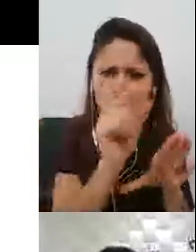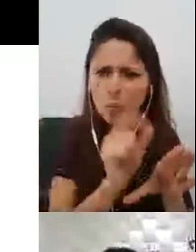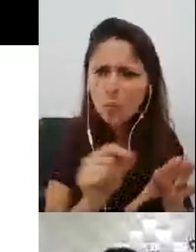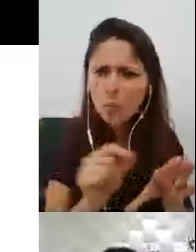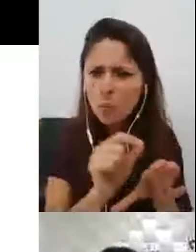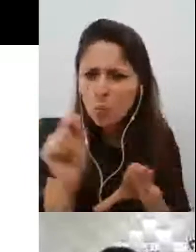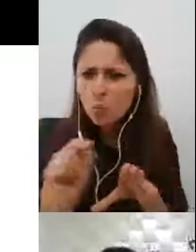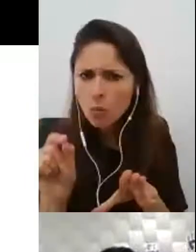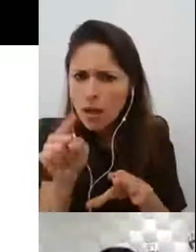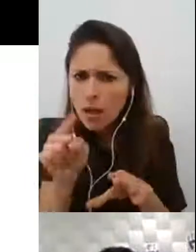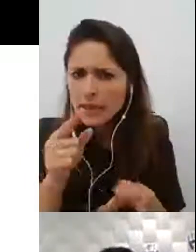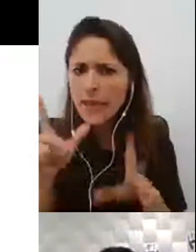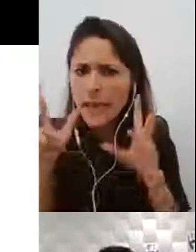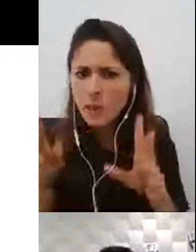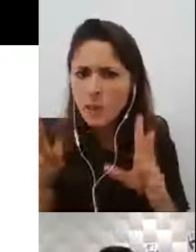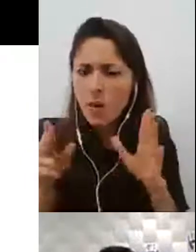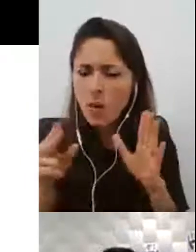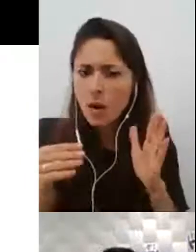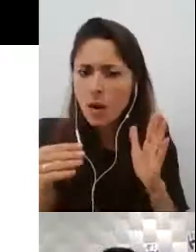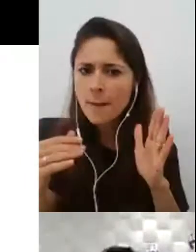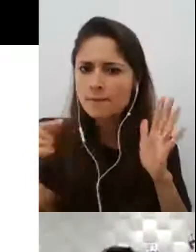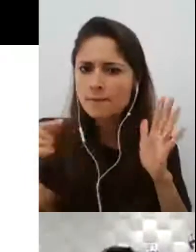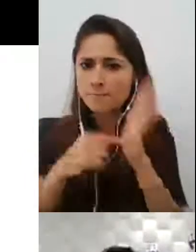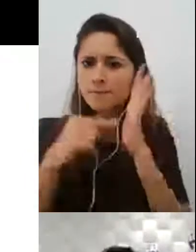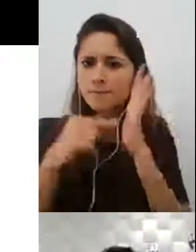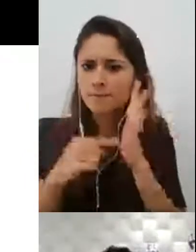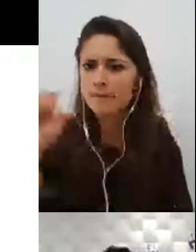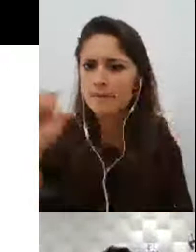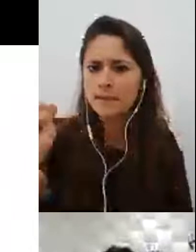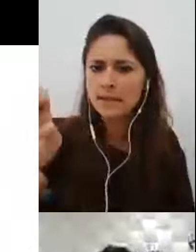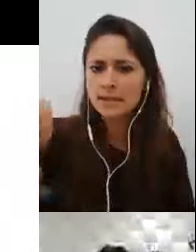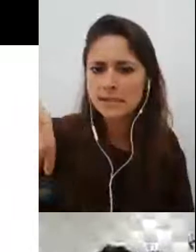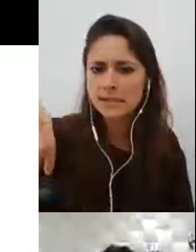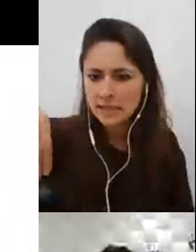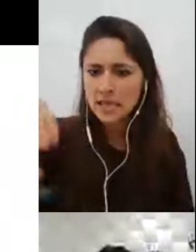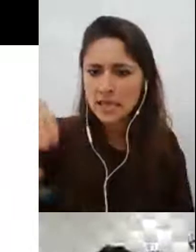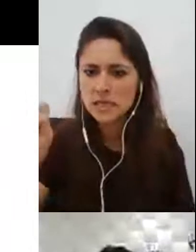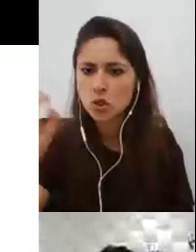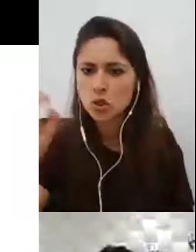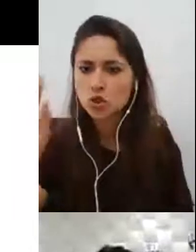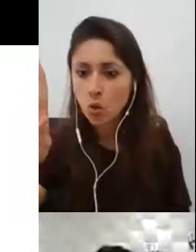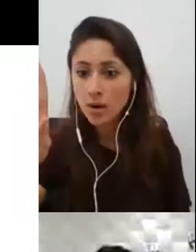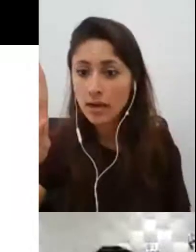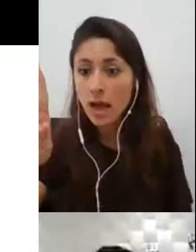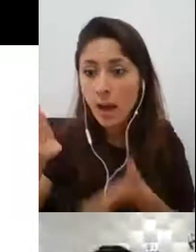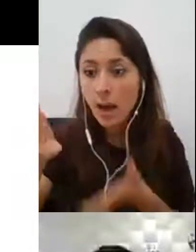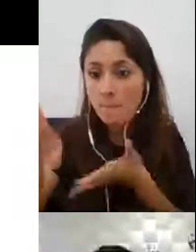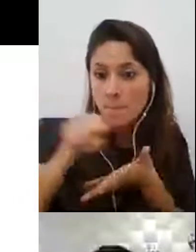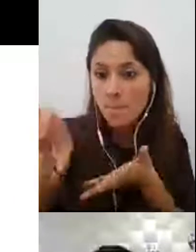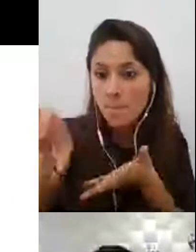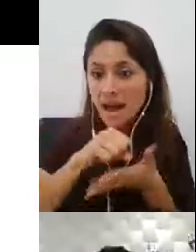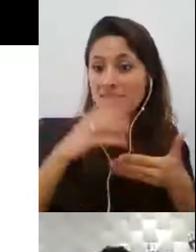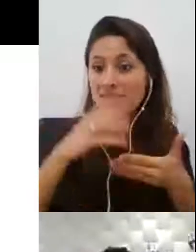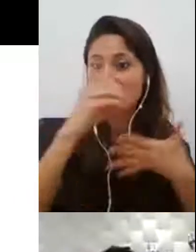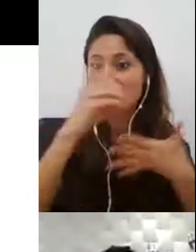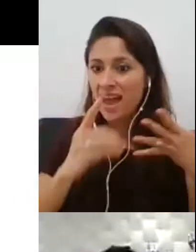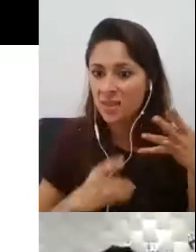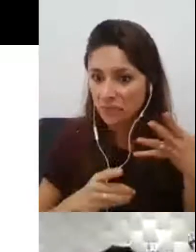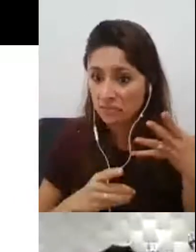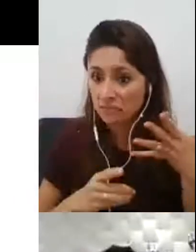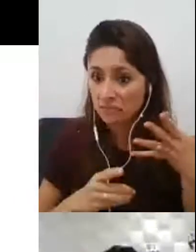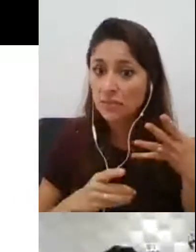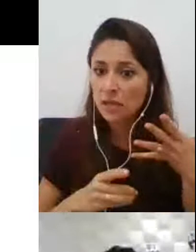esses sensores, esses termopares, eles vão nos dar dados. Esses dados sendo gerados, vamos captar esses